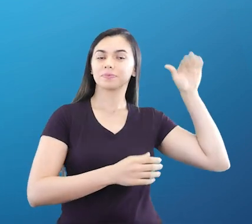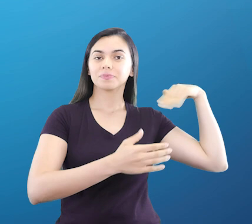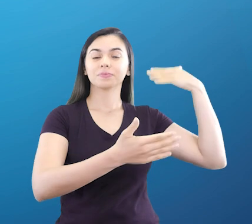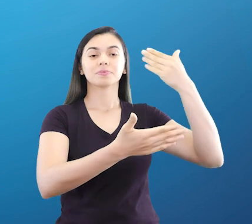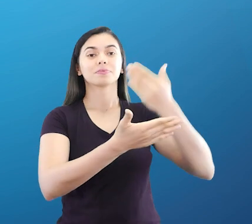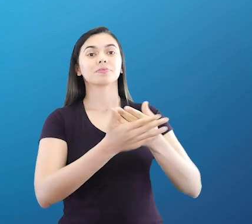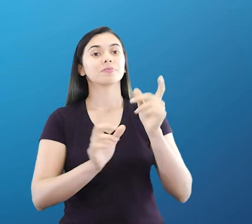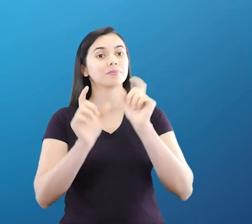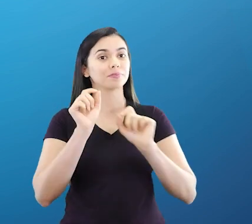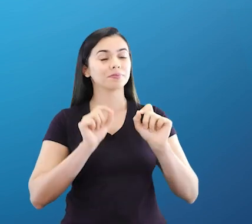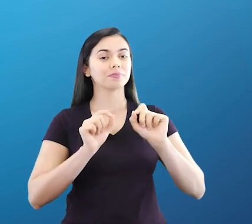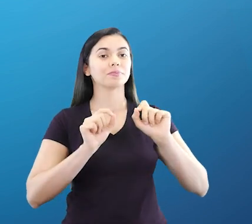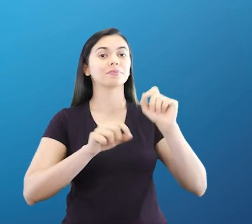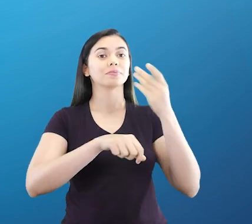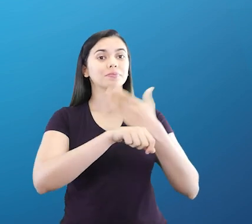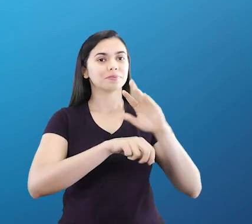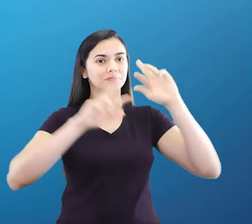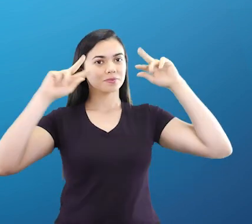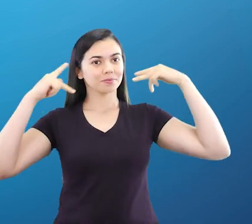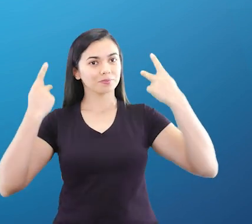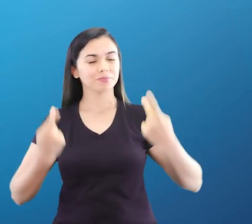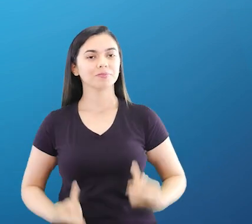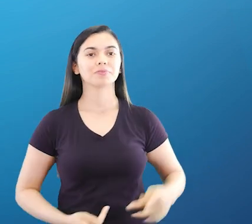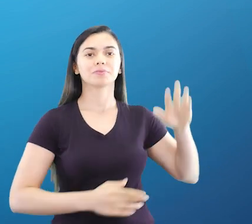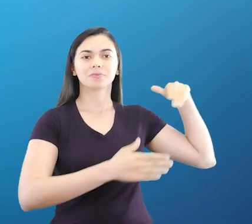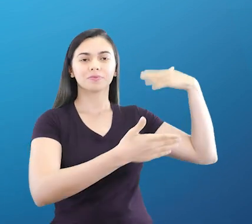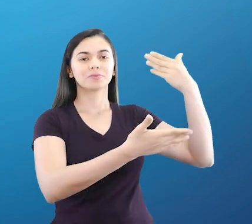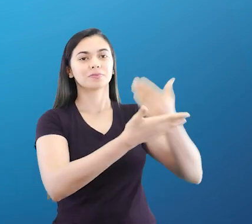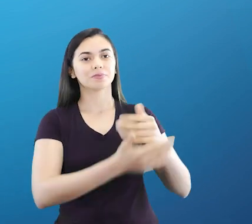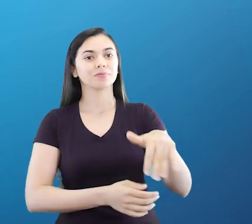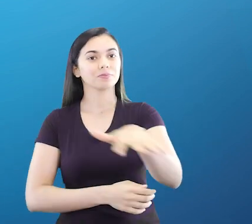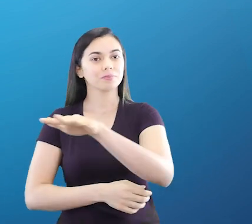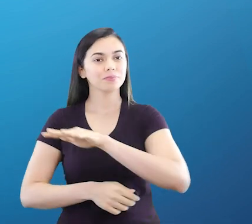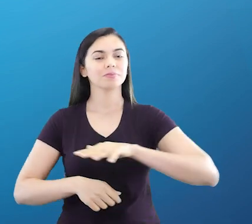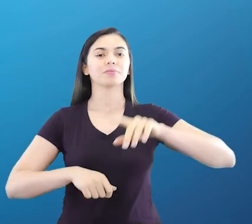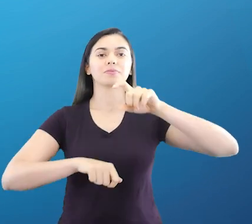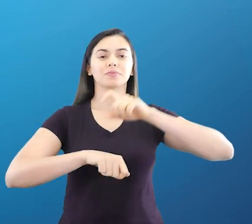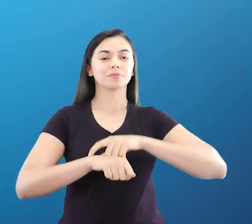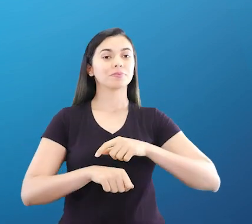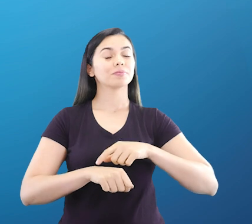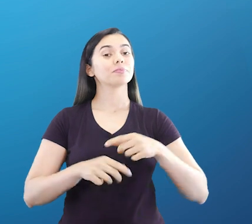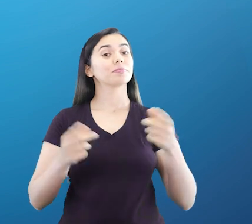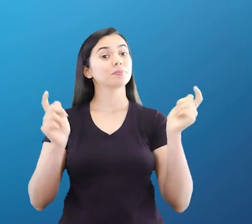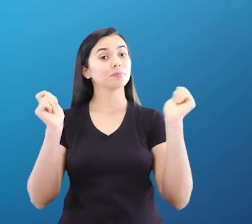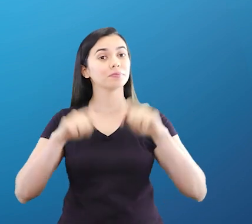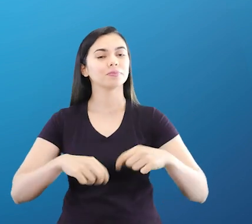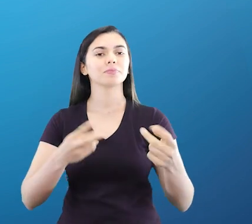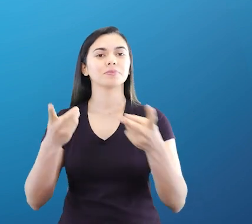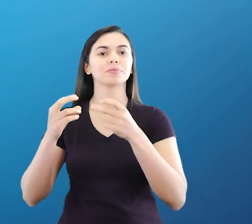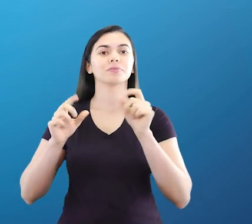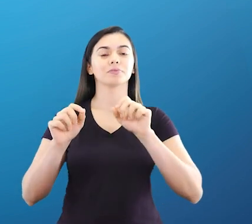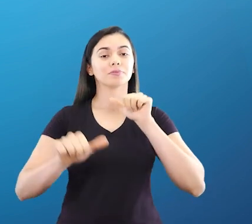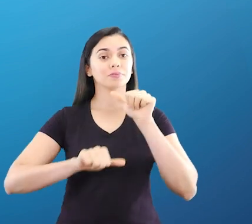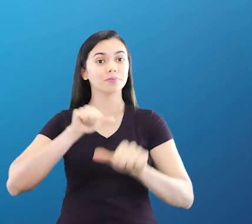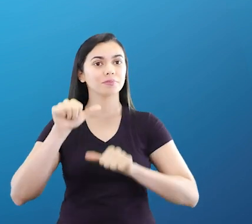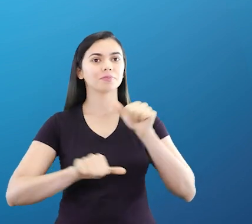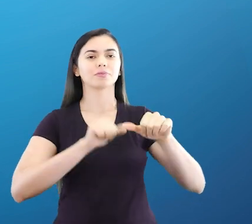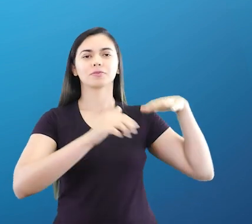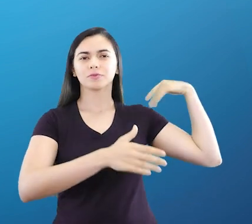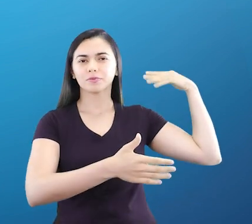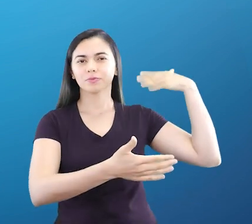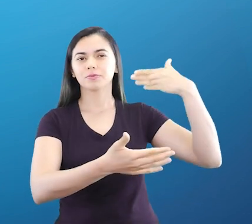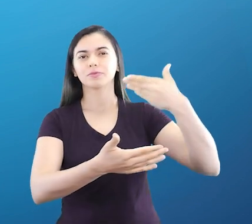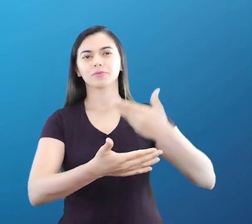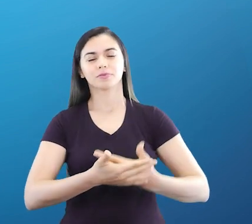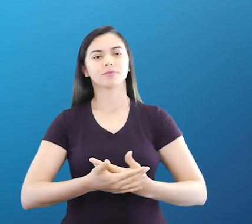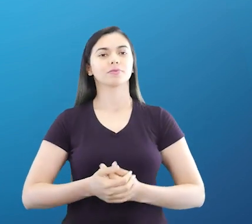como resultado da ação do ser humano no tempo e no espaço, com base na identificação de mudanças e permanências ao